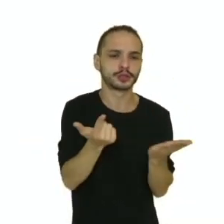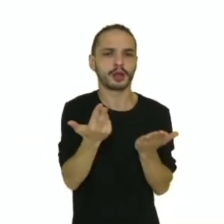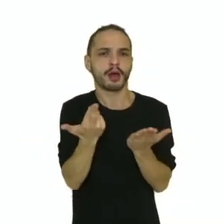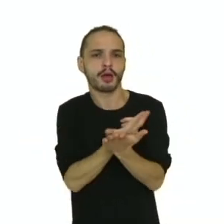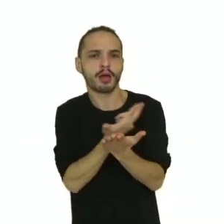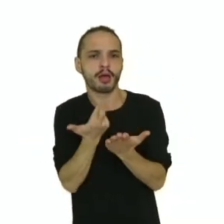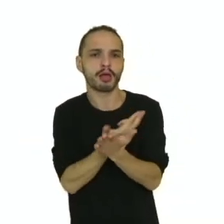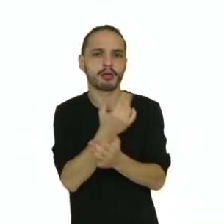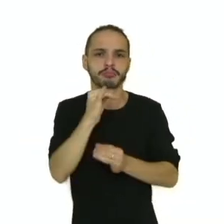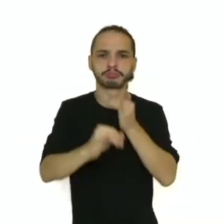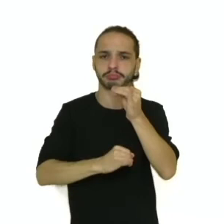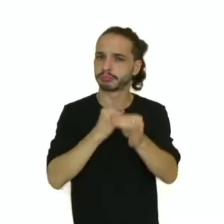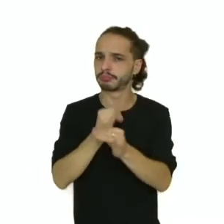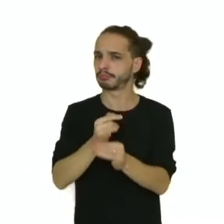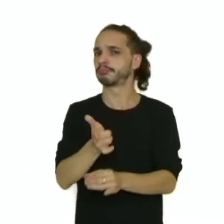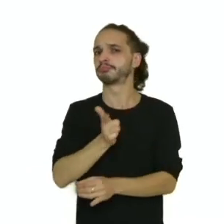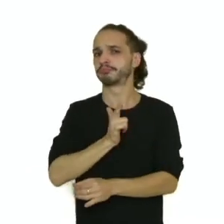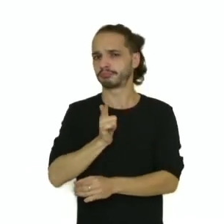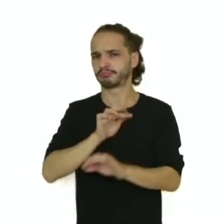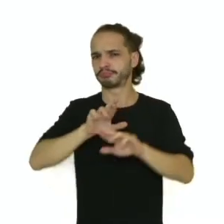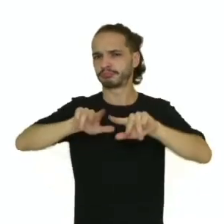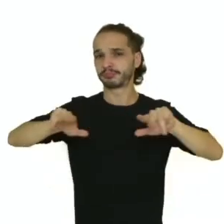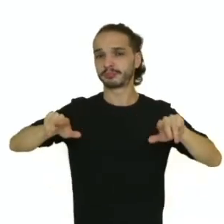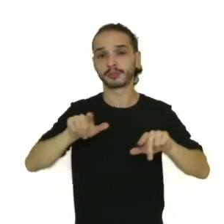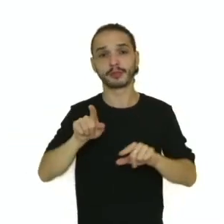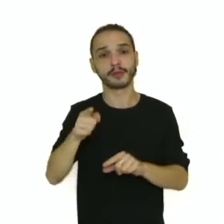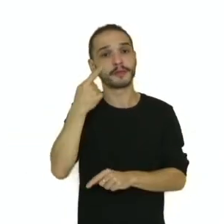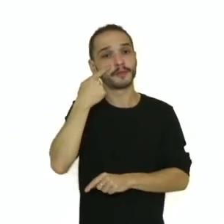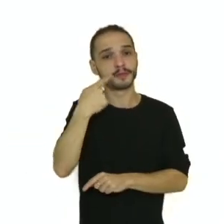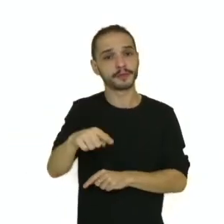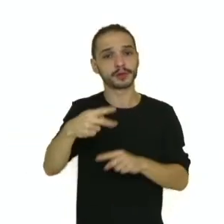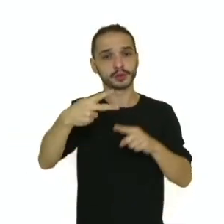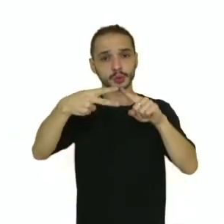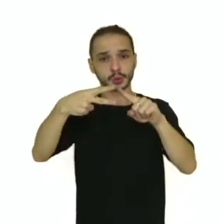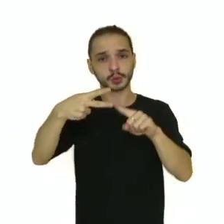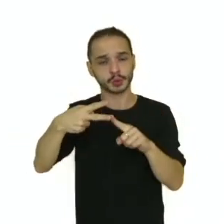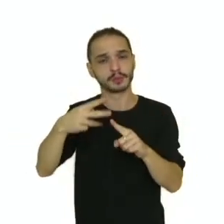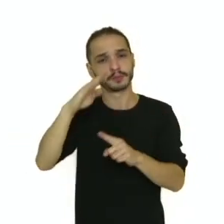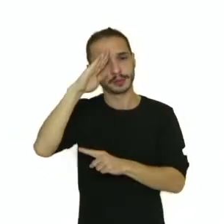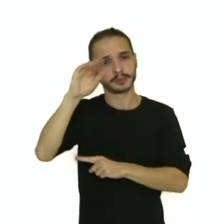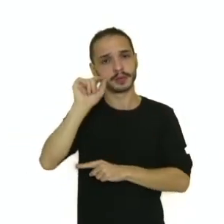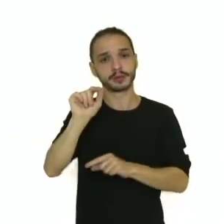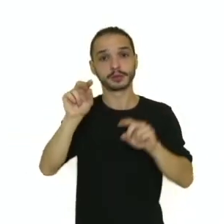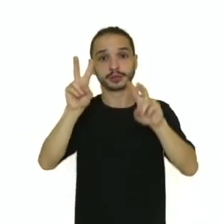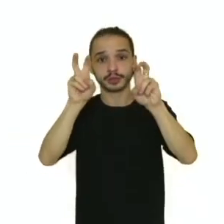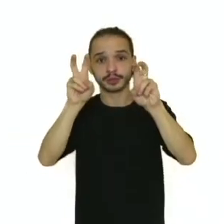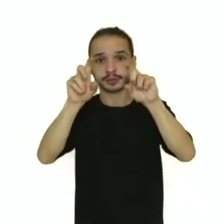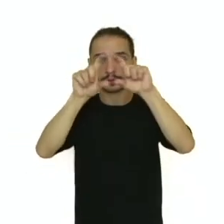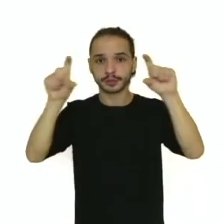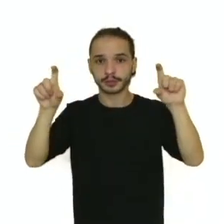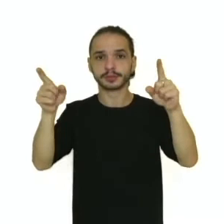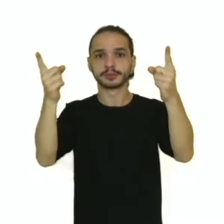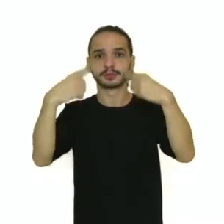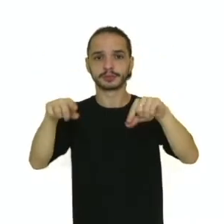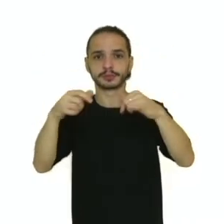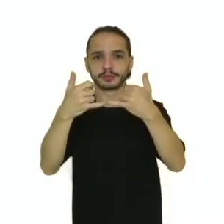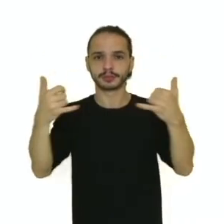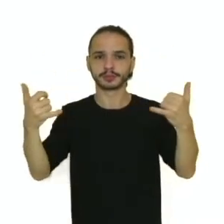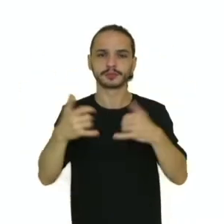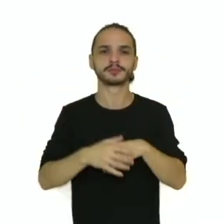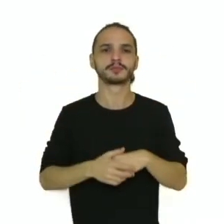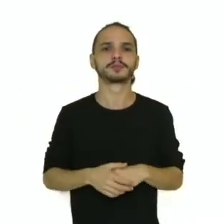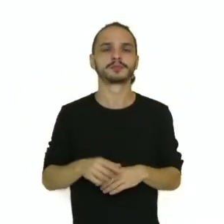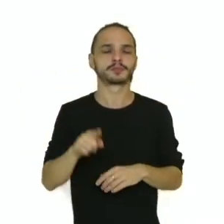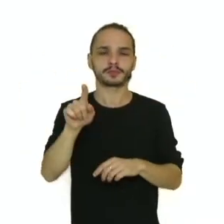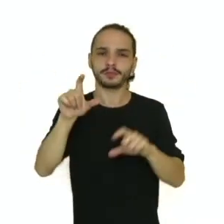internet, e vimos aí dois elementos que constituem a reportagem, o título e a manchete, né? Título ou